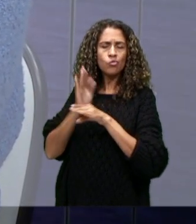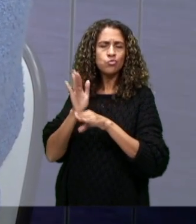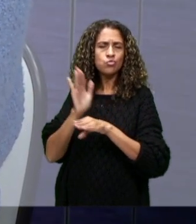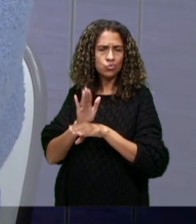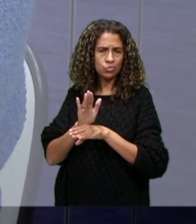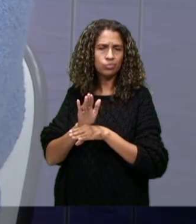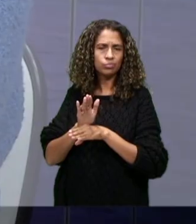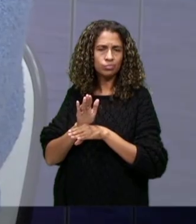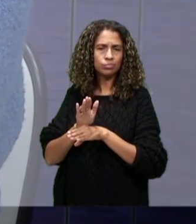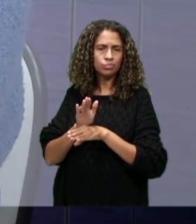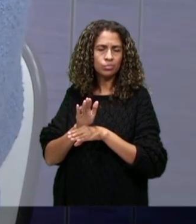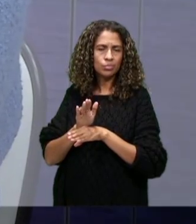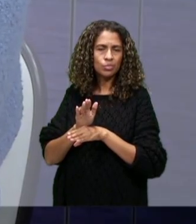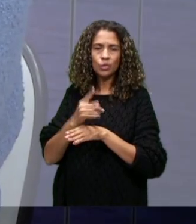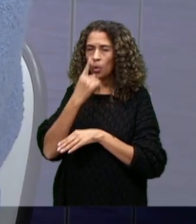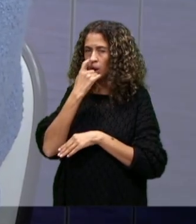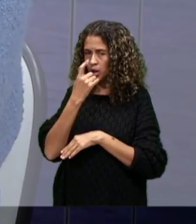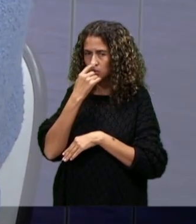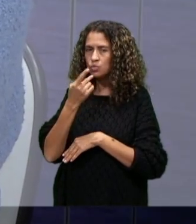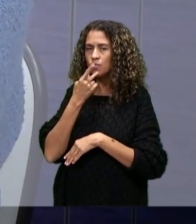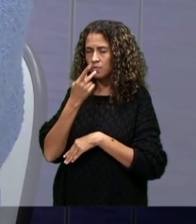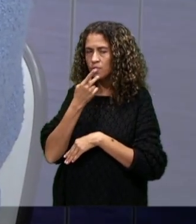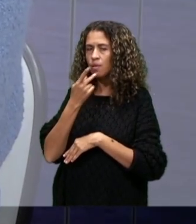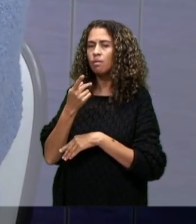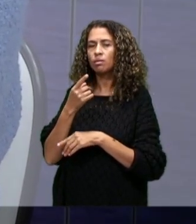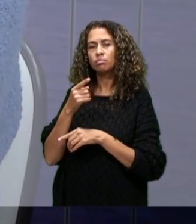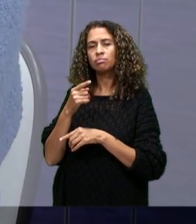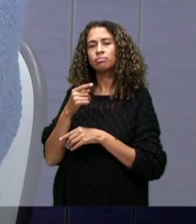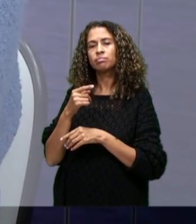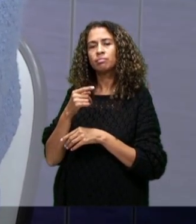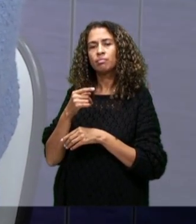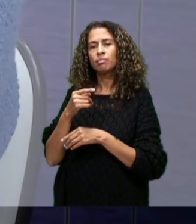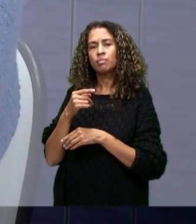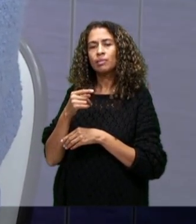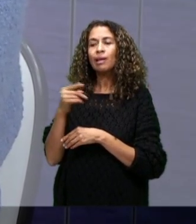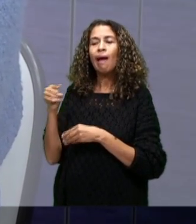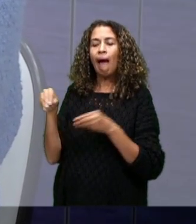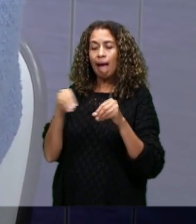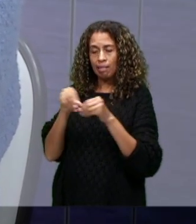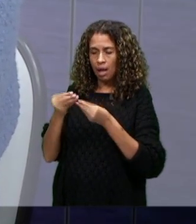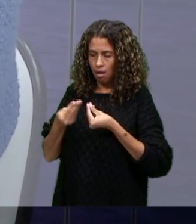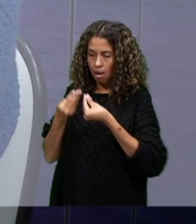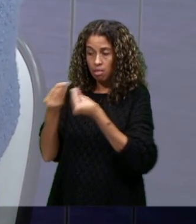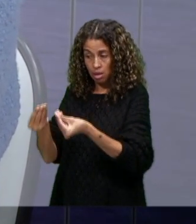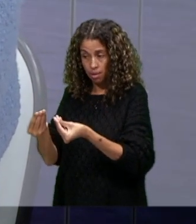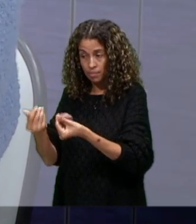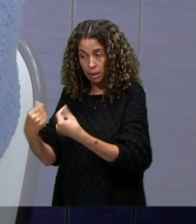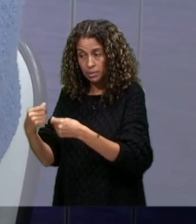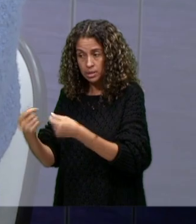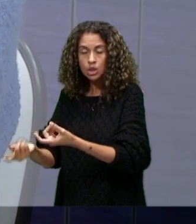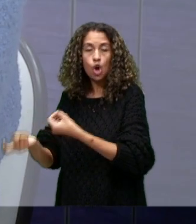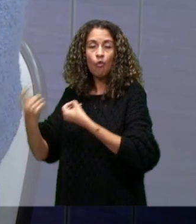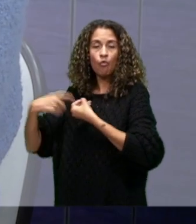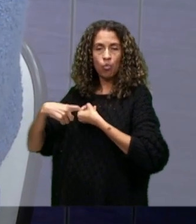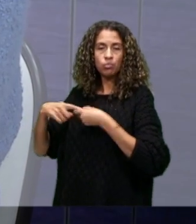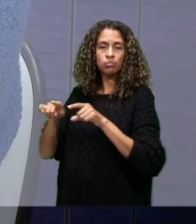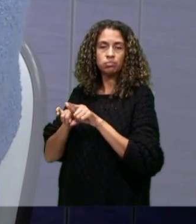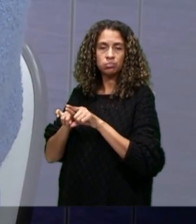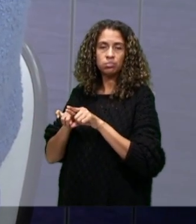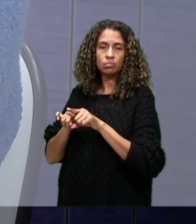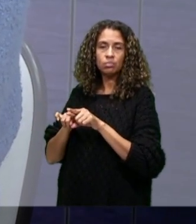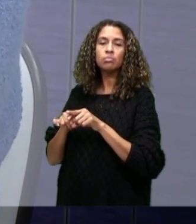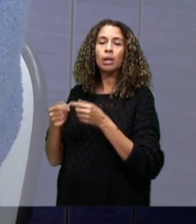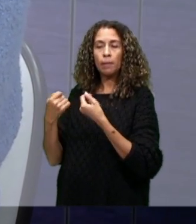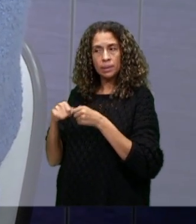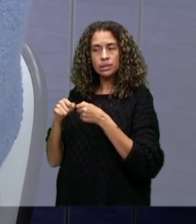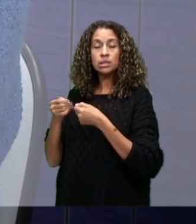Nego Bispo fala, né? Tem até um livro dele que fala, a terra dá, a terra quer. Então, ela dá, mas ela precisa